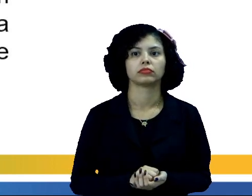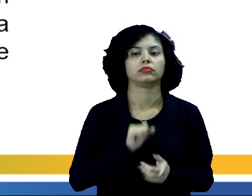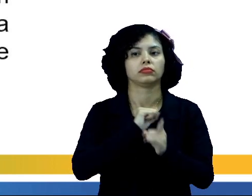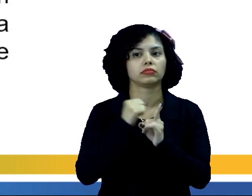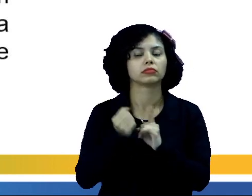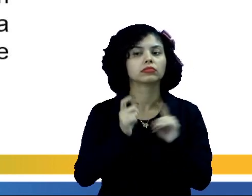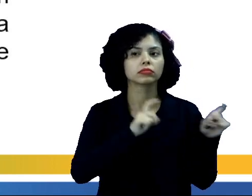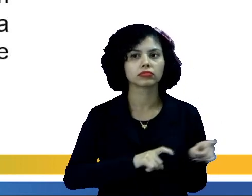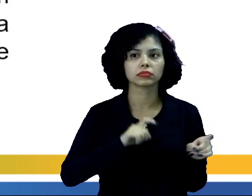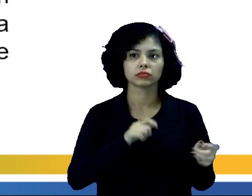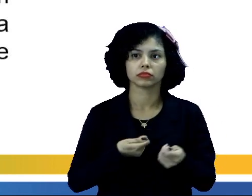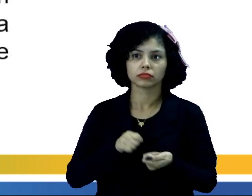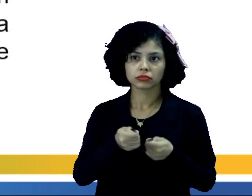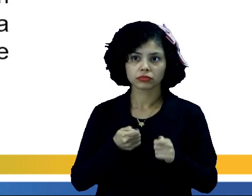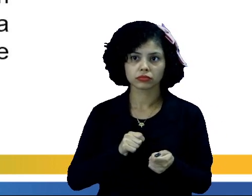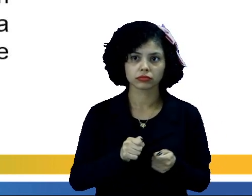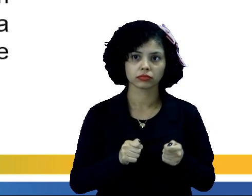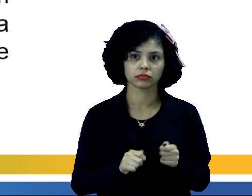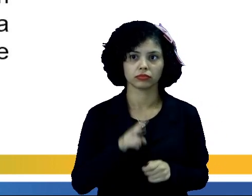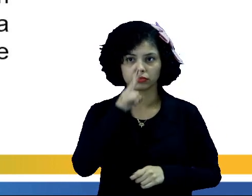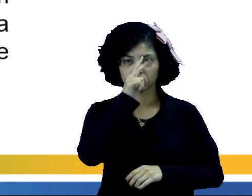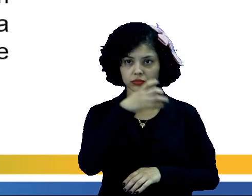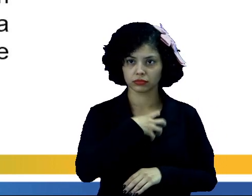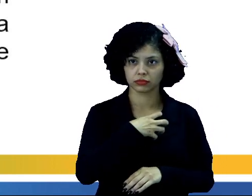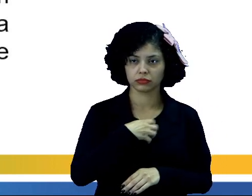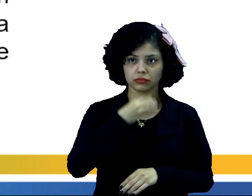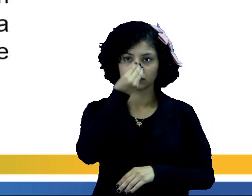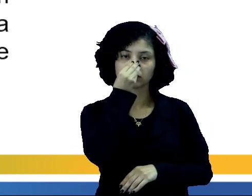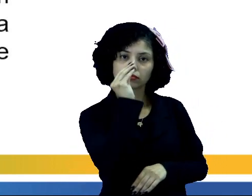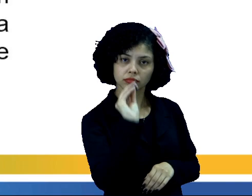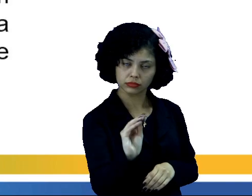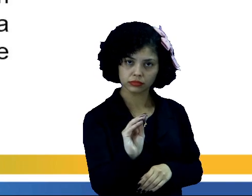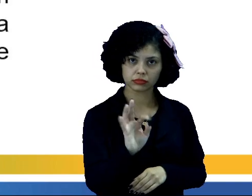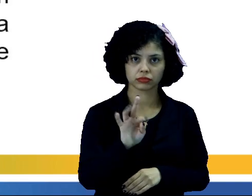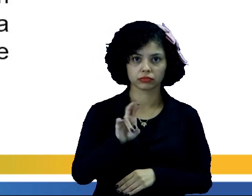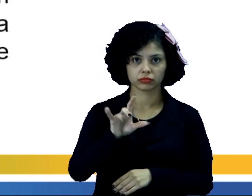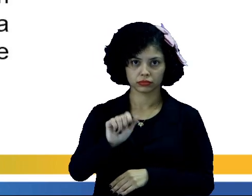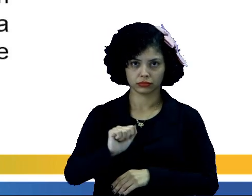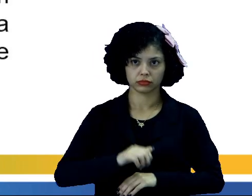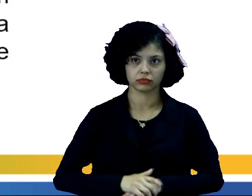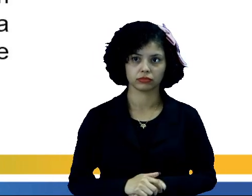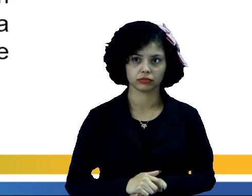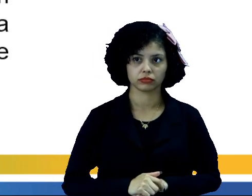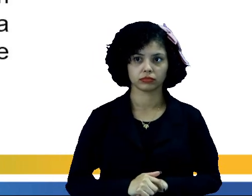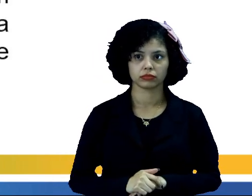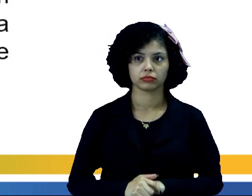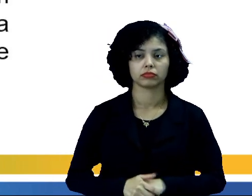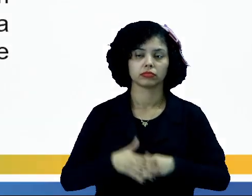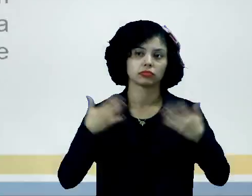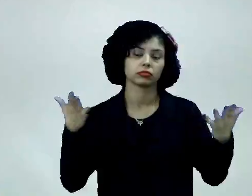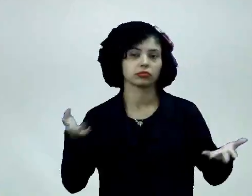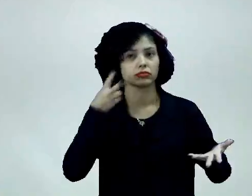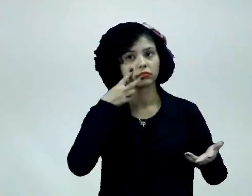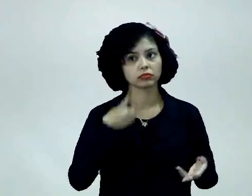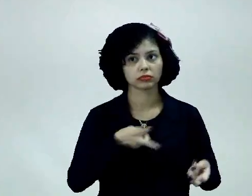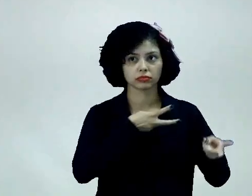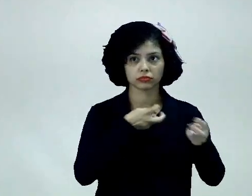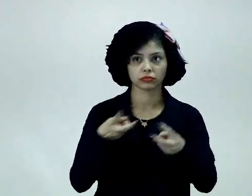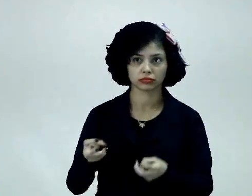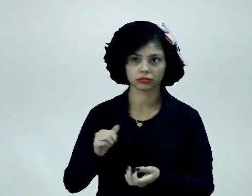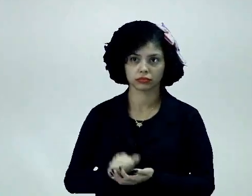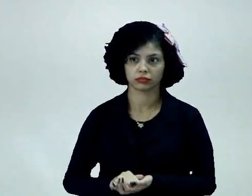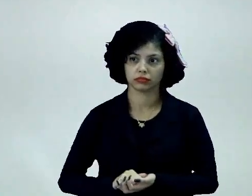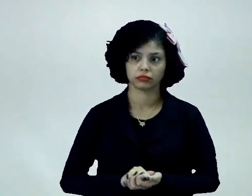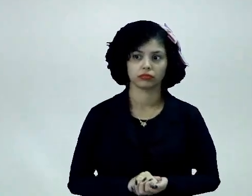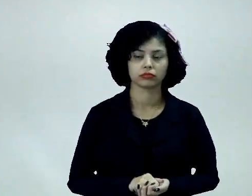sociedade colonial predominava, portanto, um forte sentimento de discriminação étnica. Então a gente pode observar,